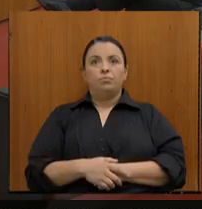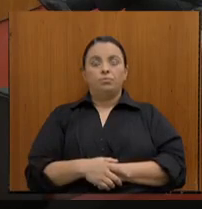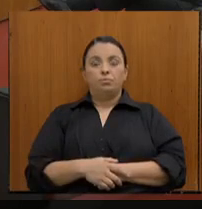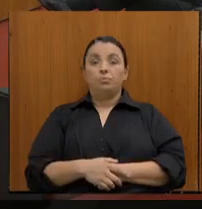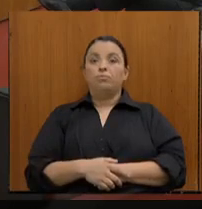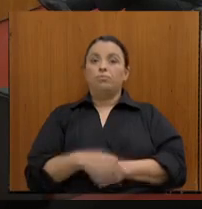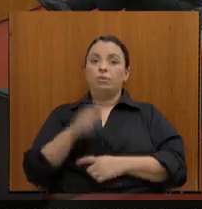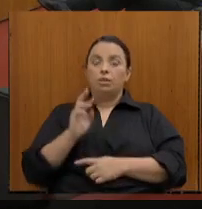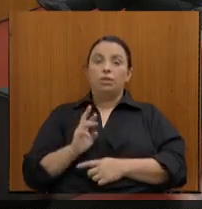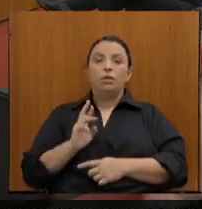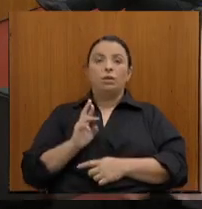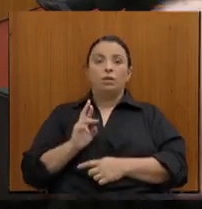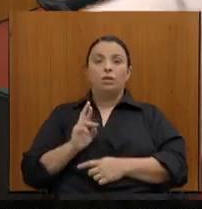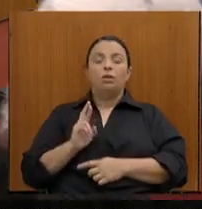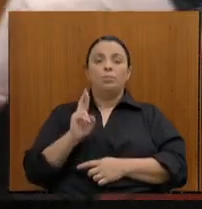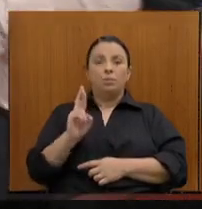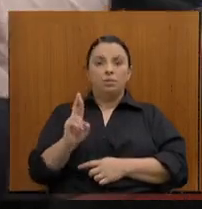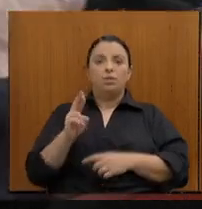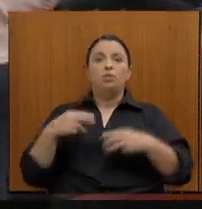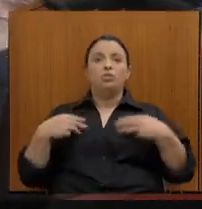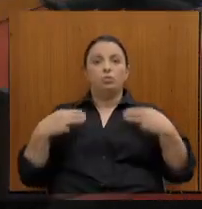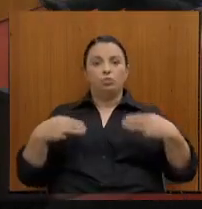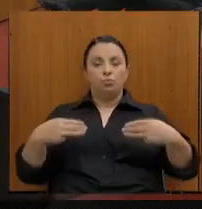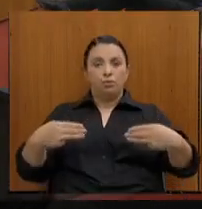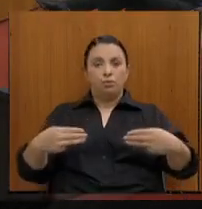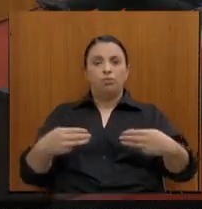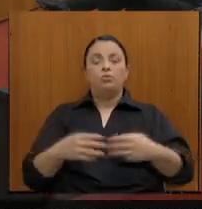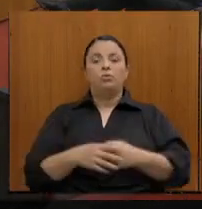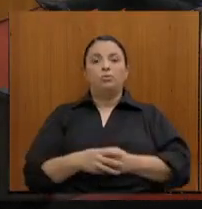o representante do ministro é